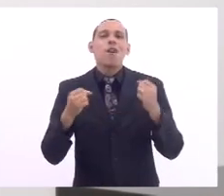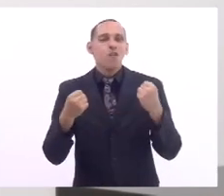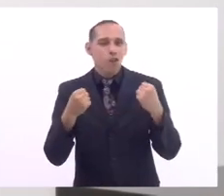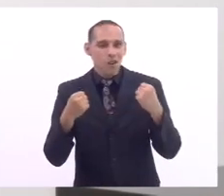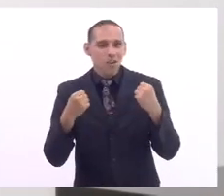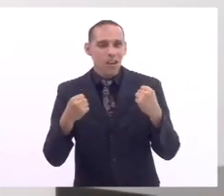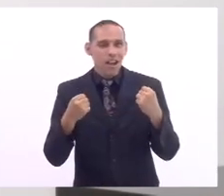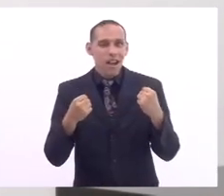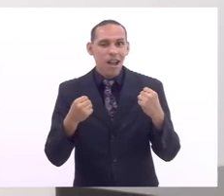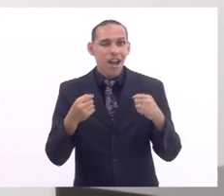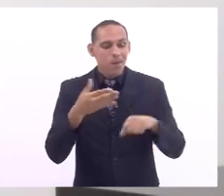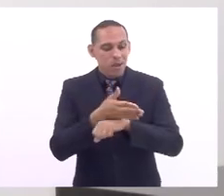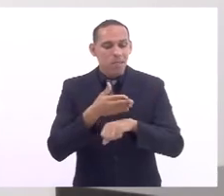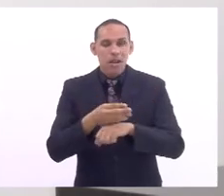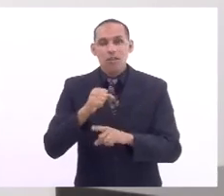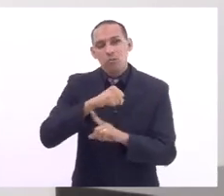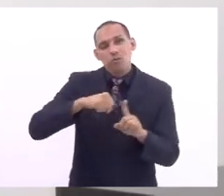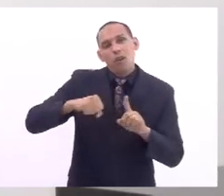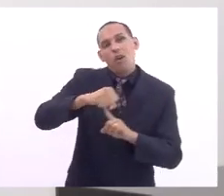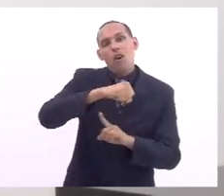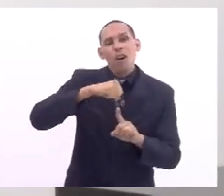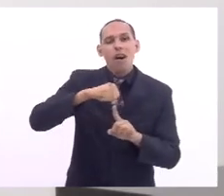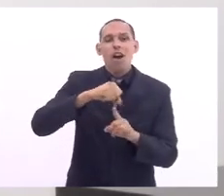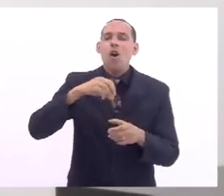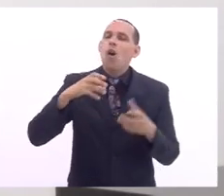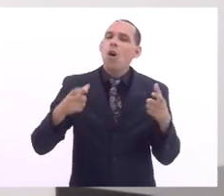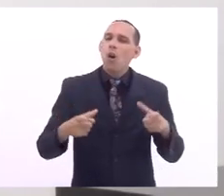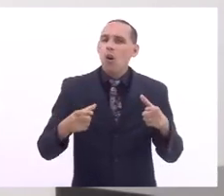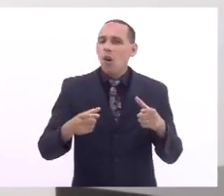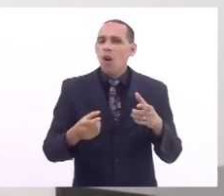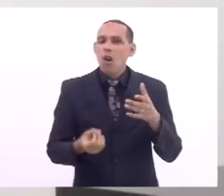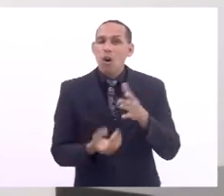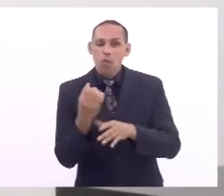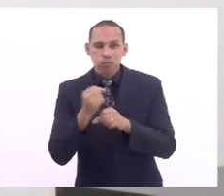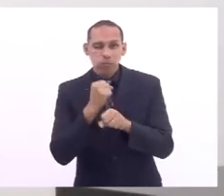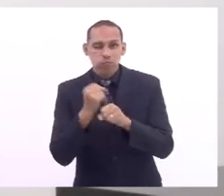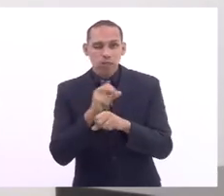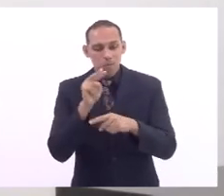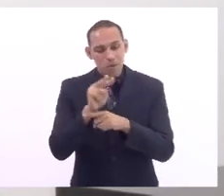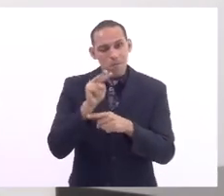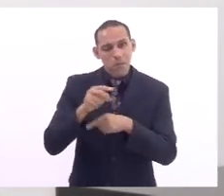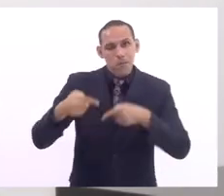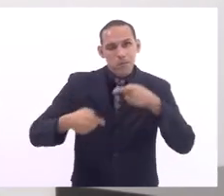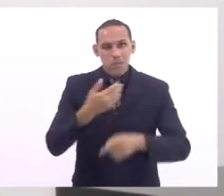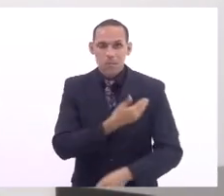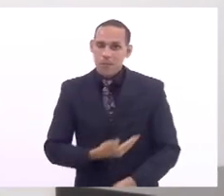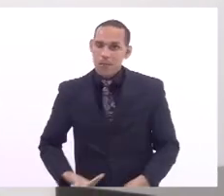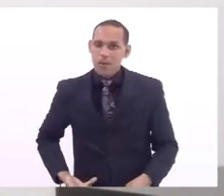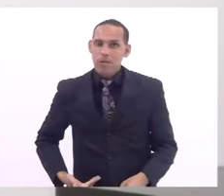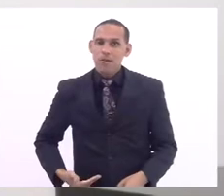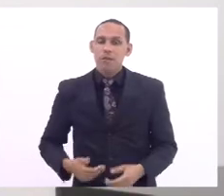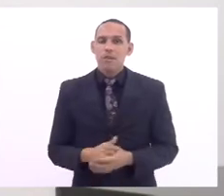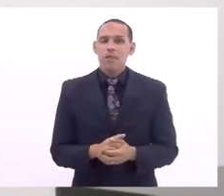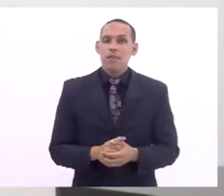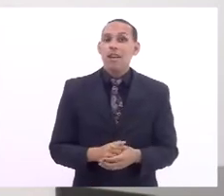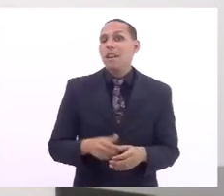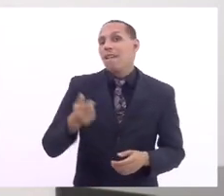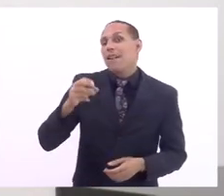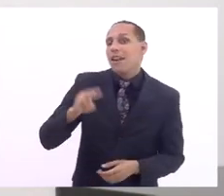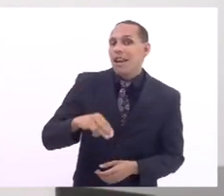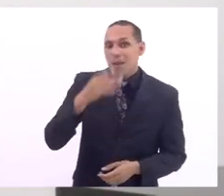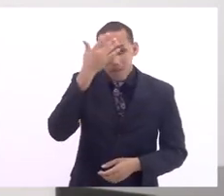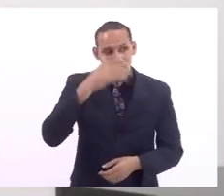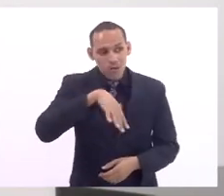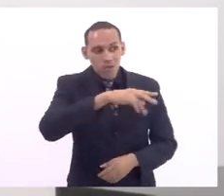fortalecimento da participação social a pressão e no monitoramento de políticas públicas protagonizados por atores